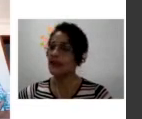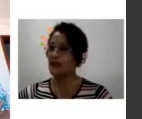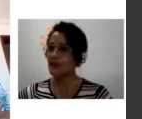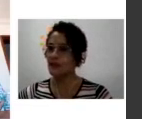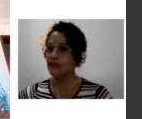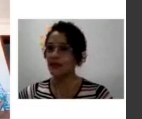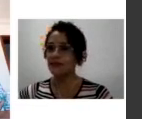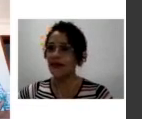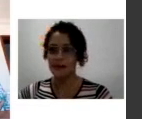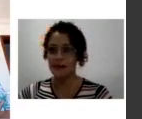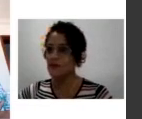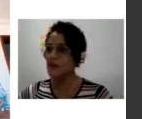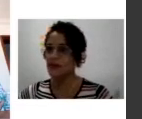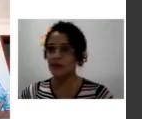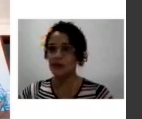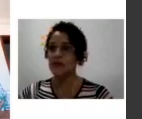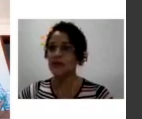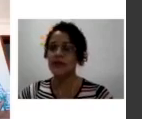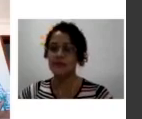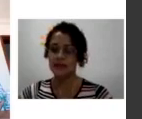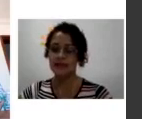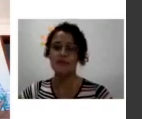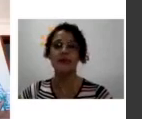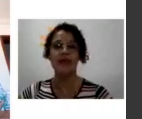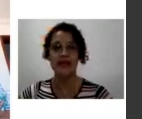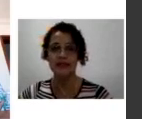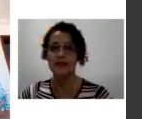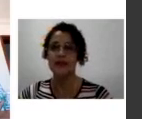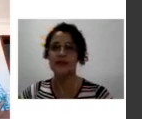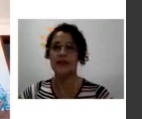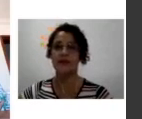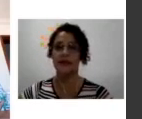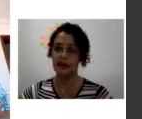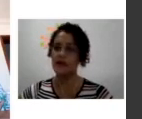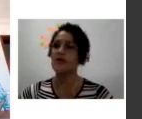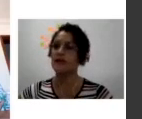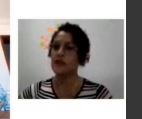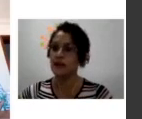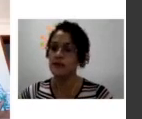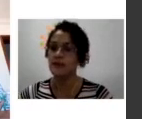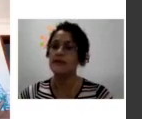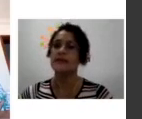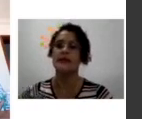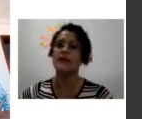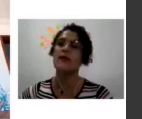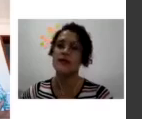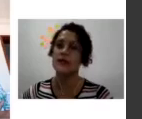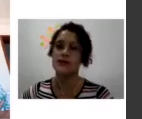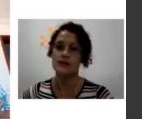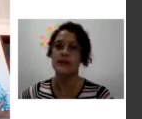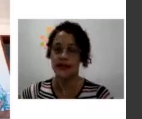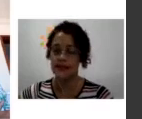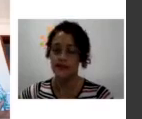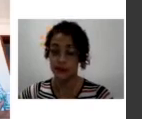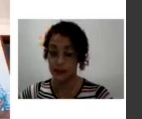eu diria que ele foi, né, abrindo os bastidores mesmo para que a gente pudesse ter uma noção até onde foi a nossa participação, né, e como seria a